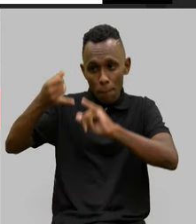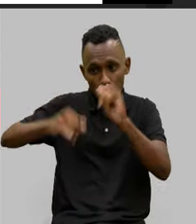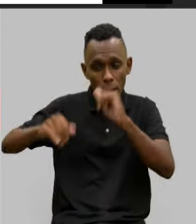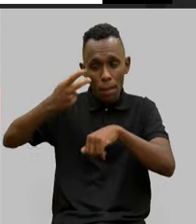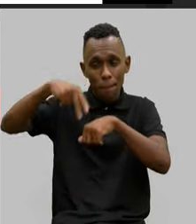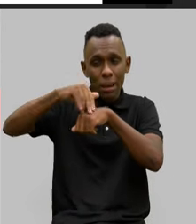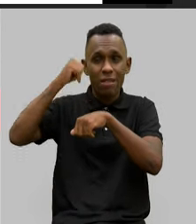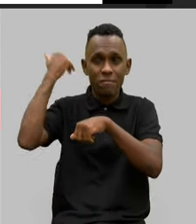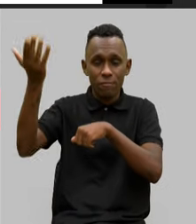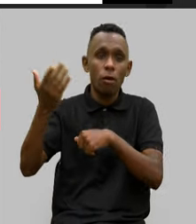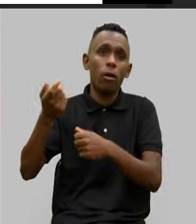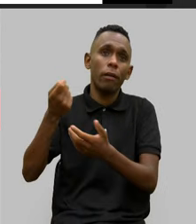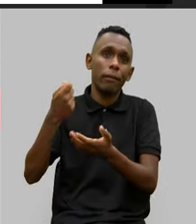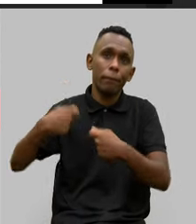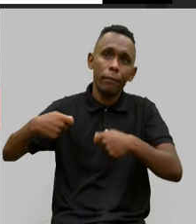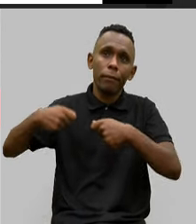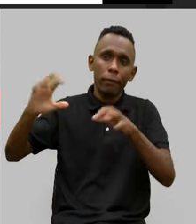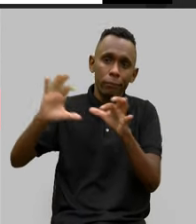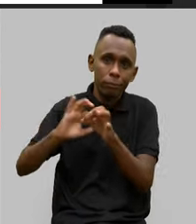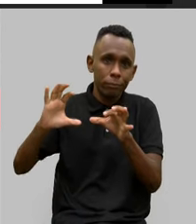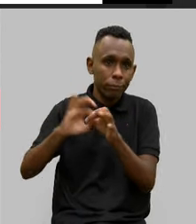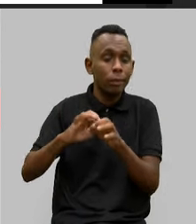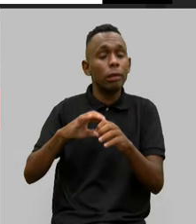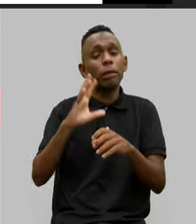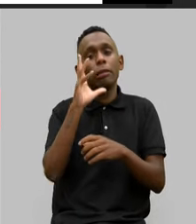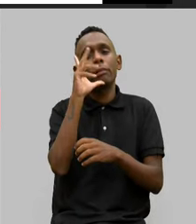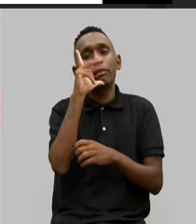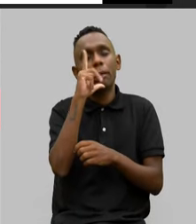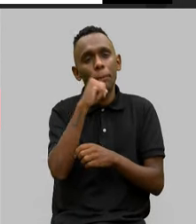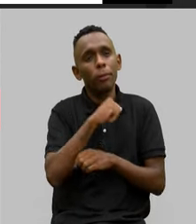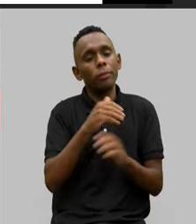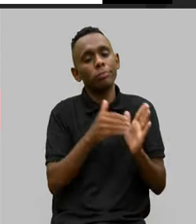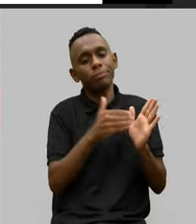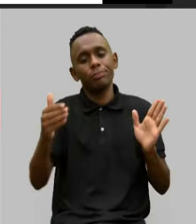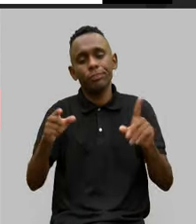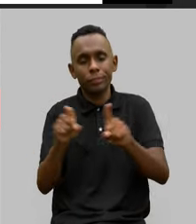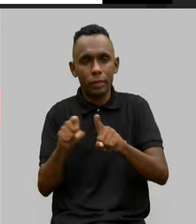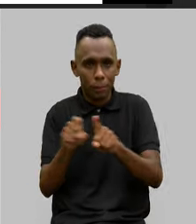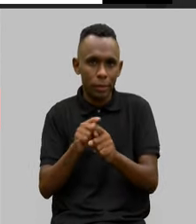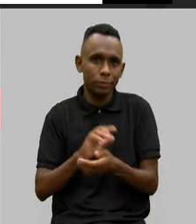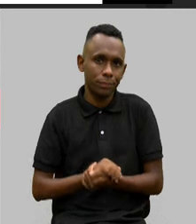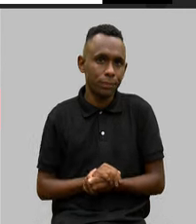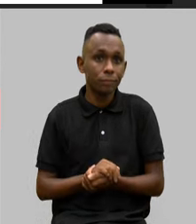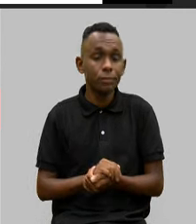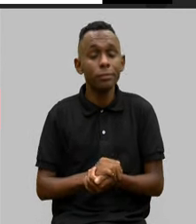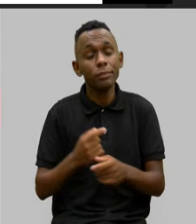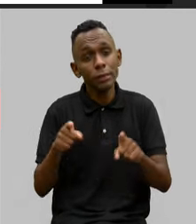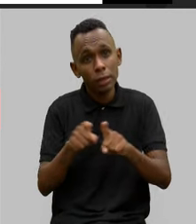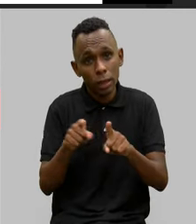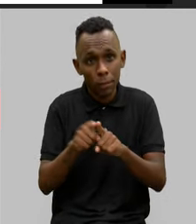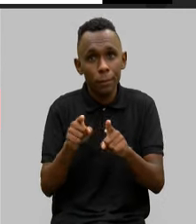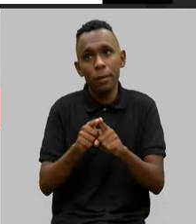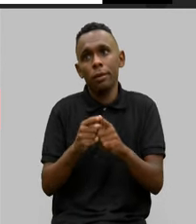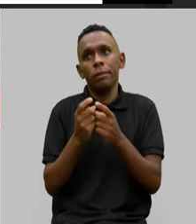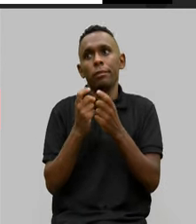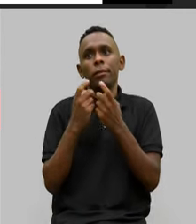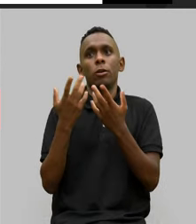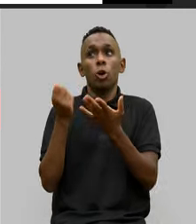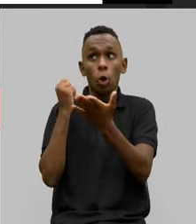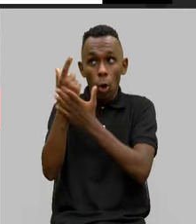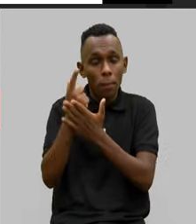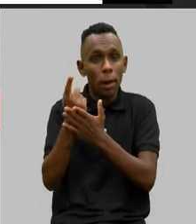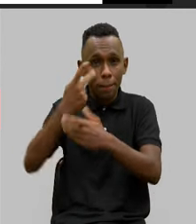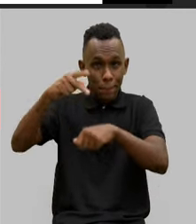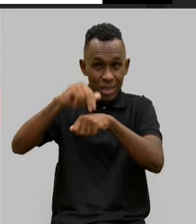custos e o tempo de espera eh e não é razoável se importar a custos altos com relação